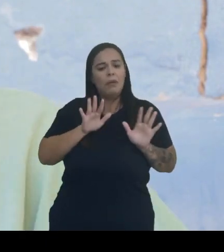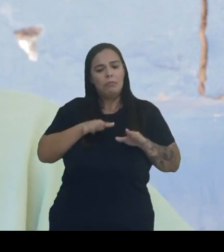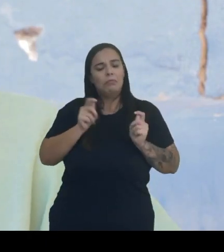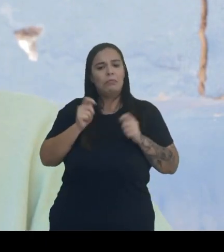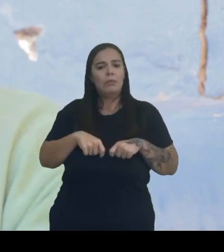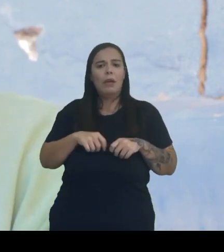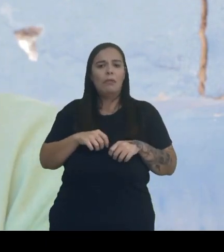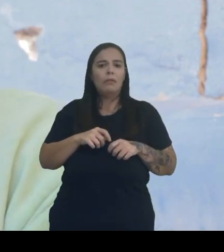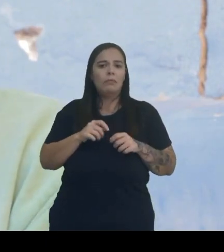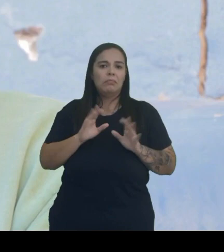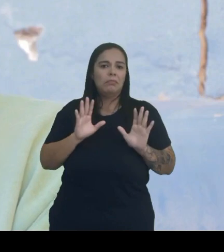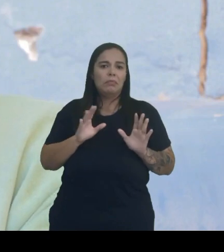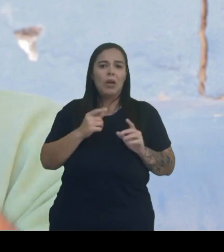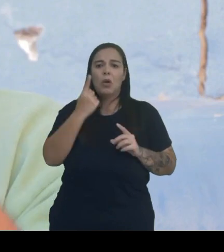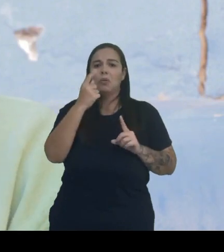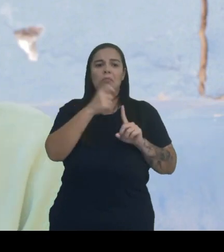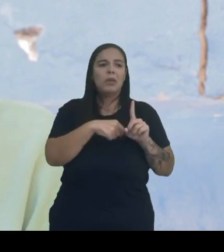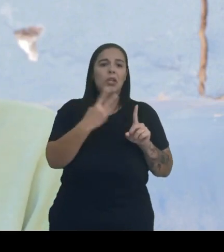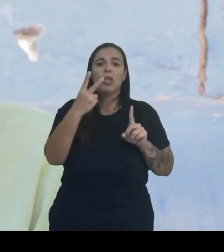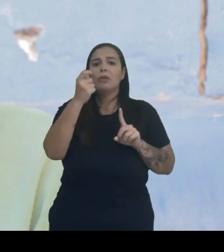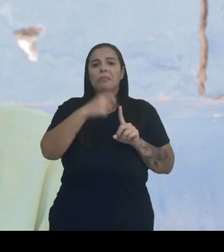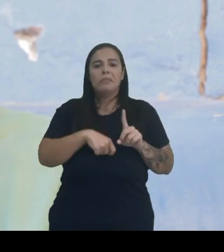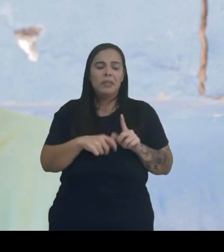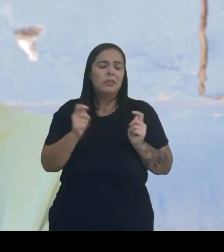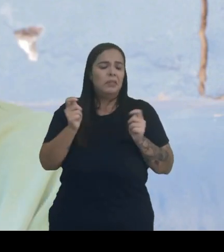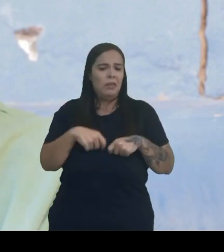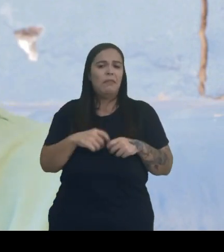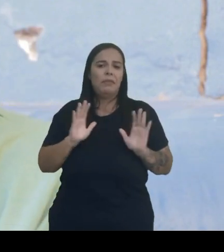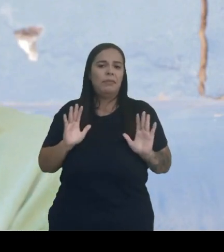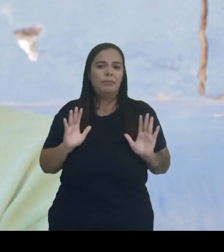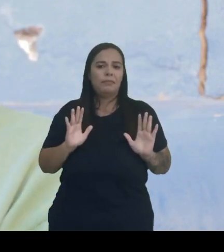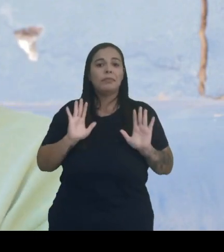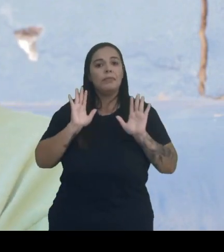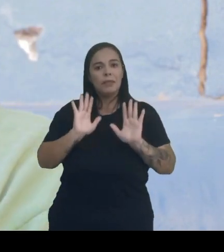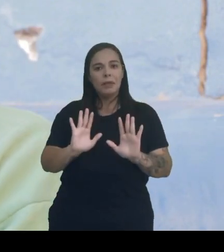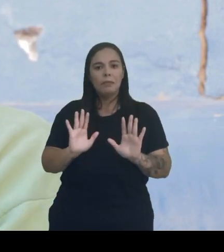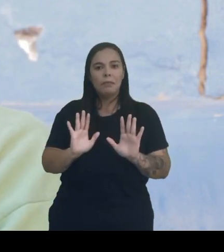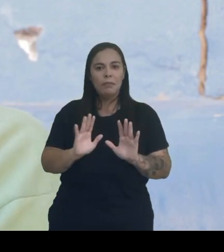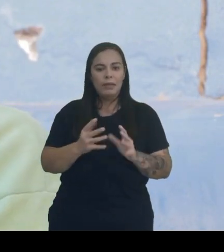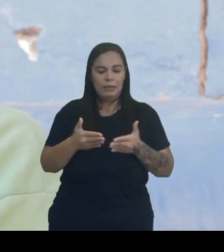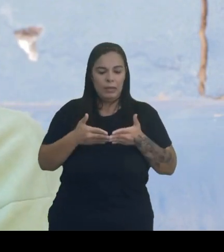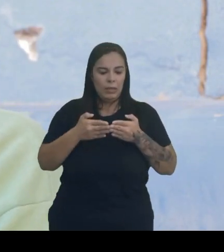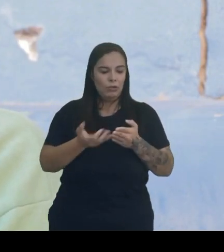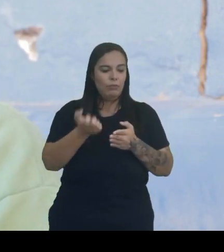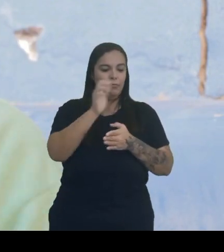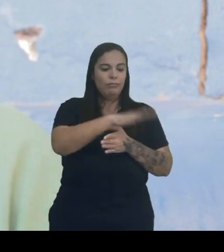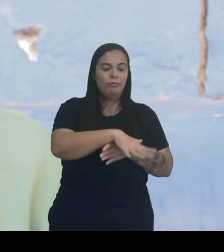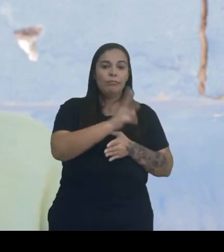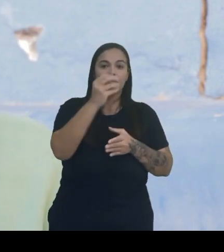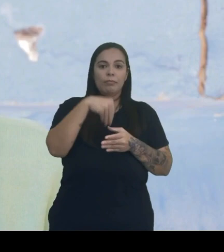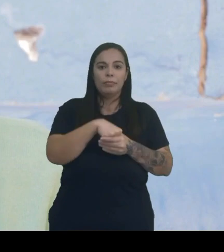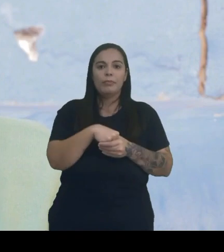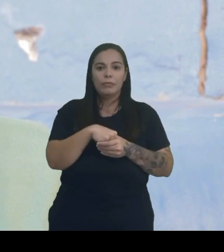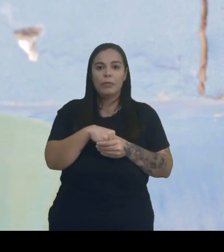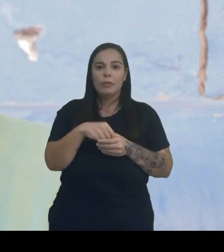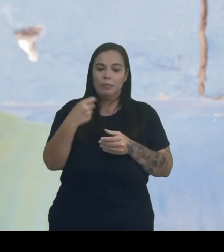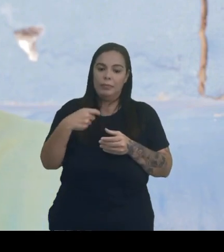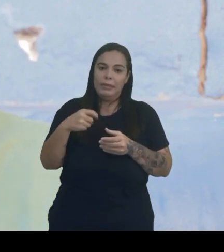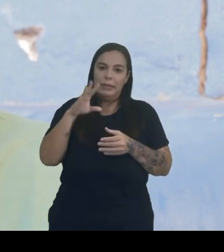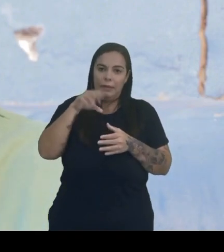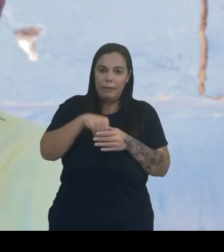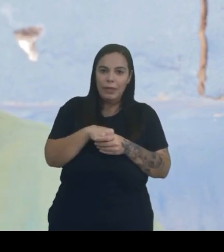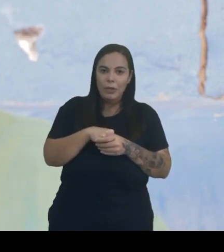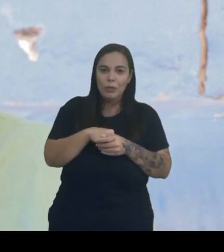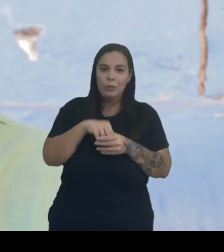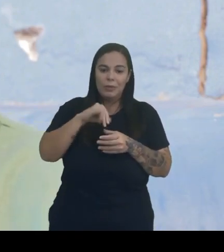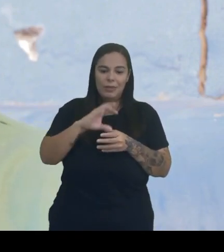pescar um mês, 2 meses. Minha vez era ali. Eu só não podia tirar a rede dentro da canoa. Se eu tirasse a rede dentro da canoa, eu perdia a vez. Mas minha vez